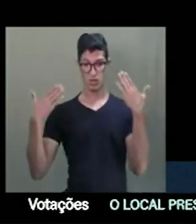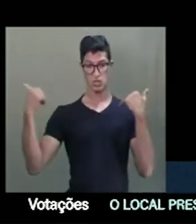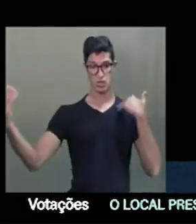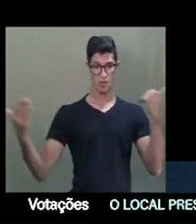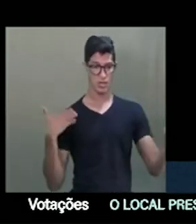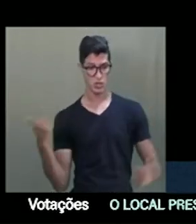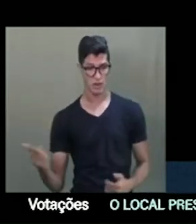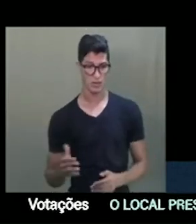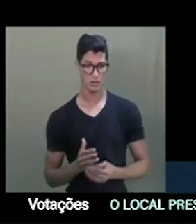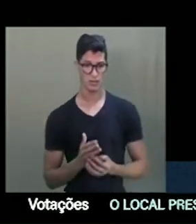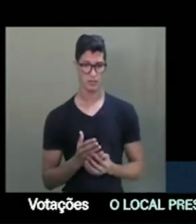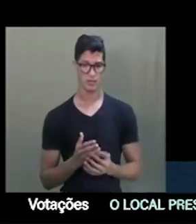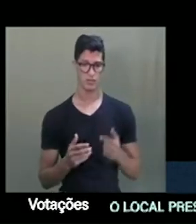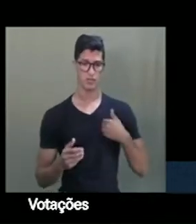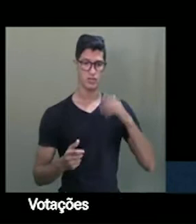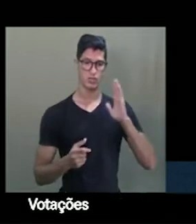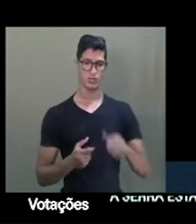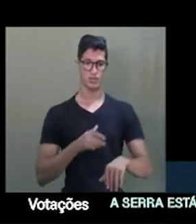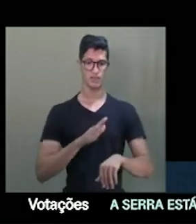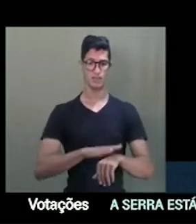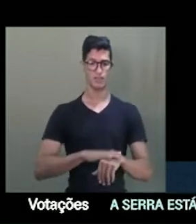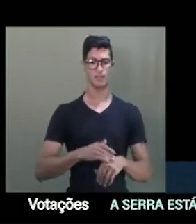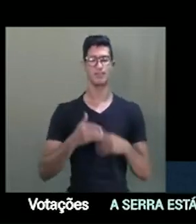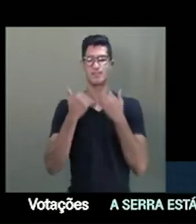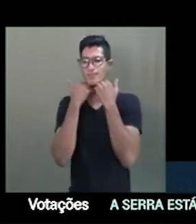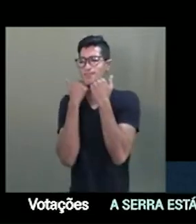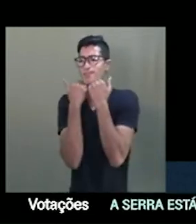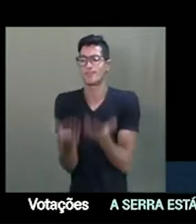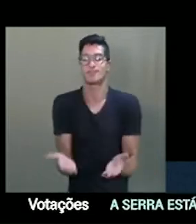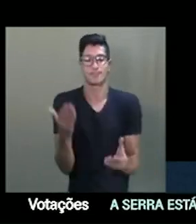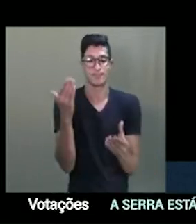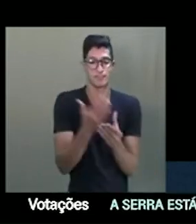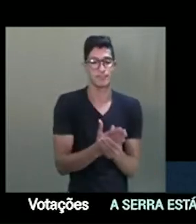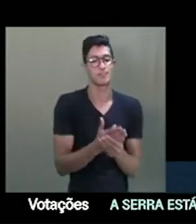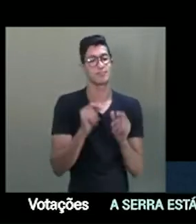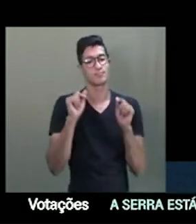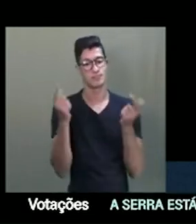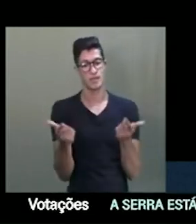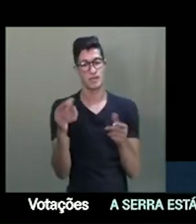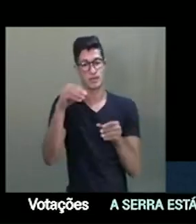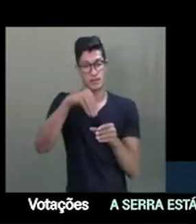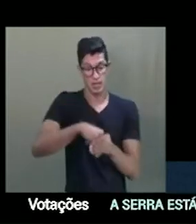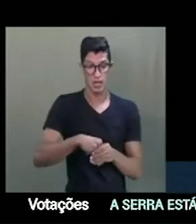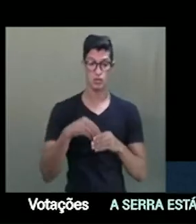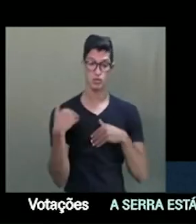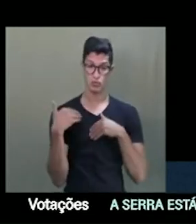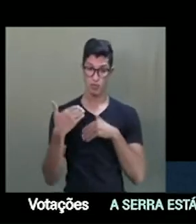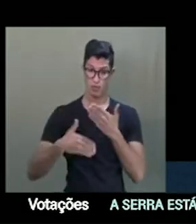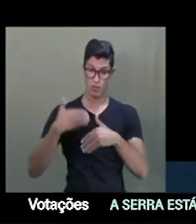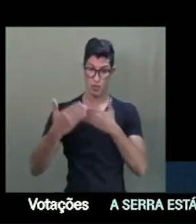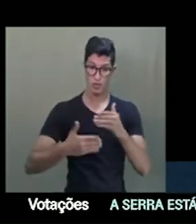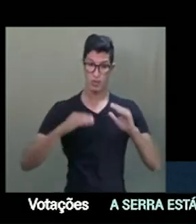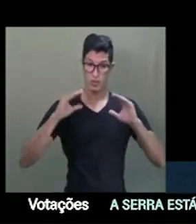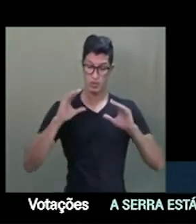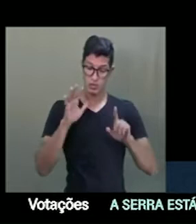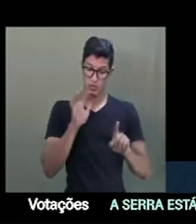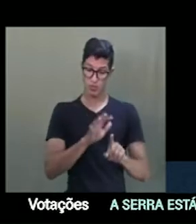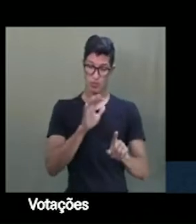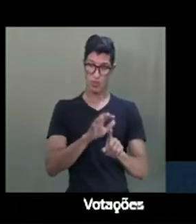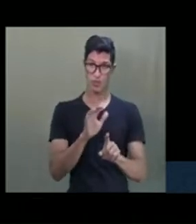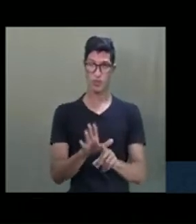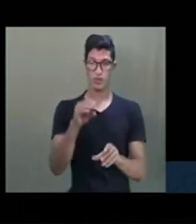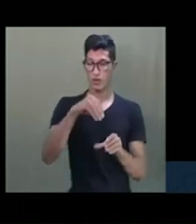ou daquilo? Eu já faz tempo que não estou nem aí para esse processo. É claro que dentro de um processo comportado de influência